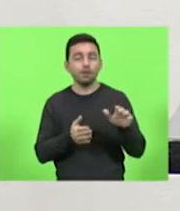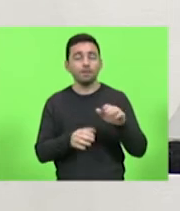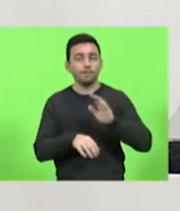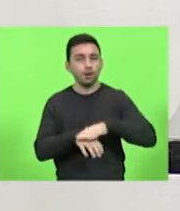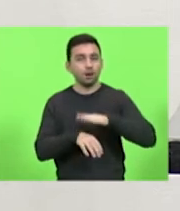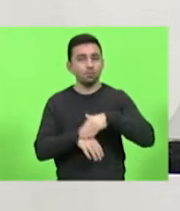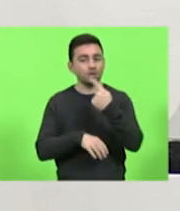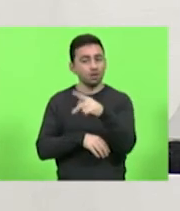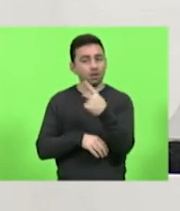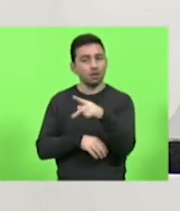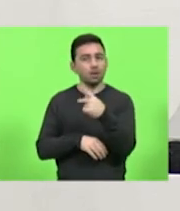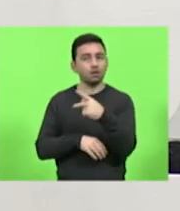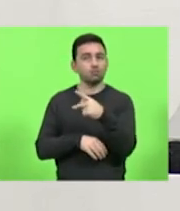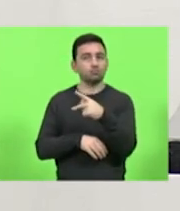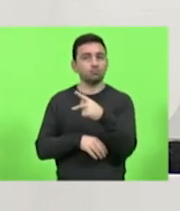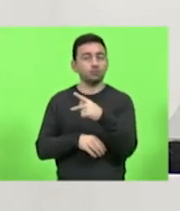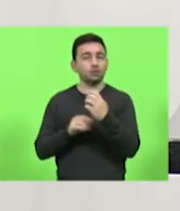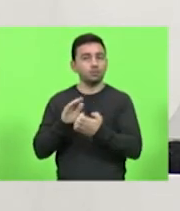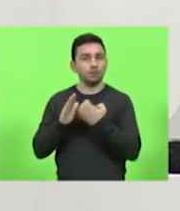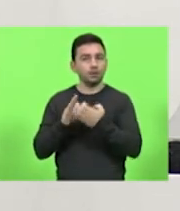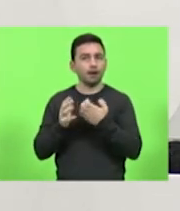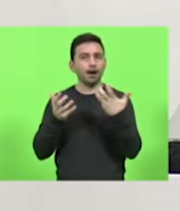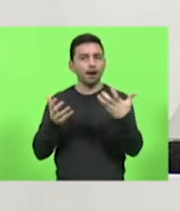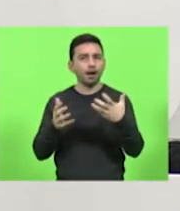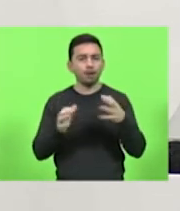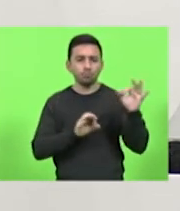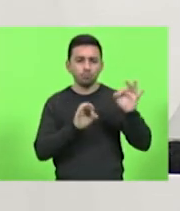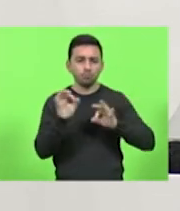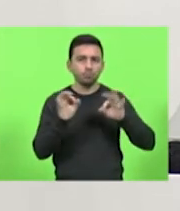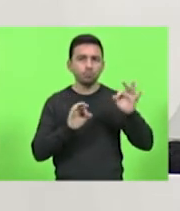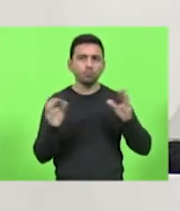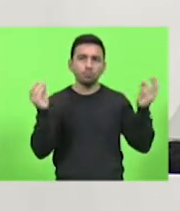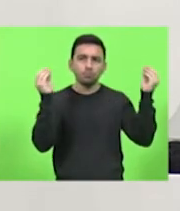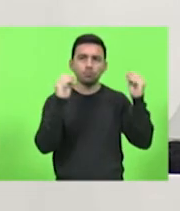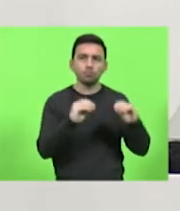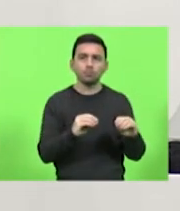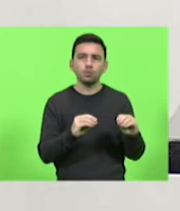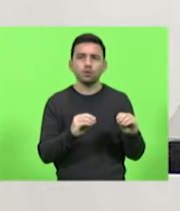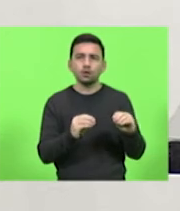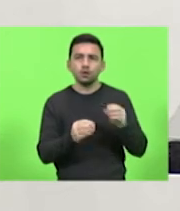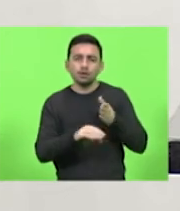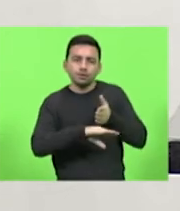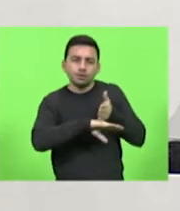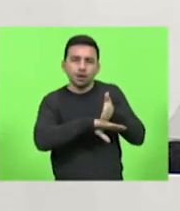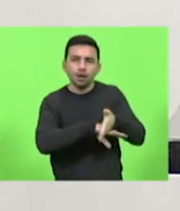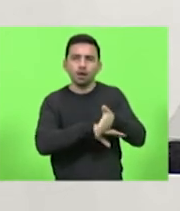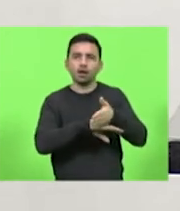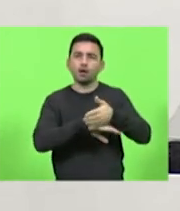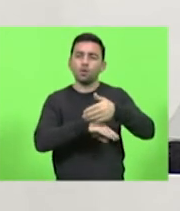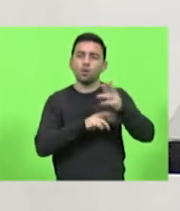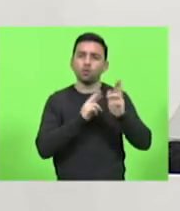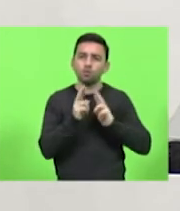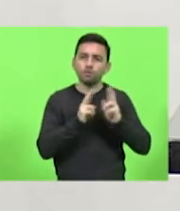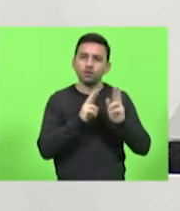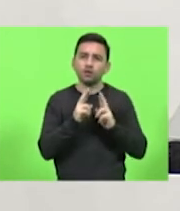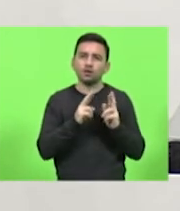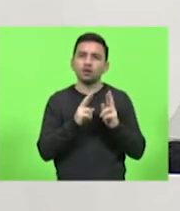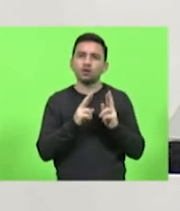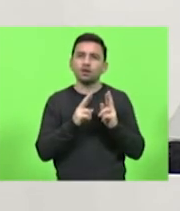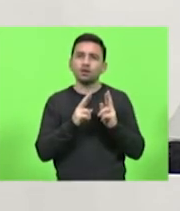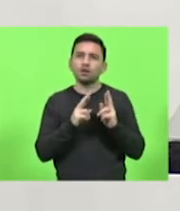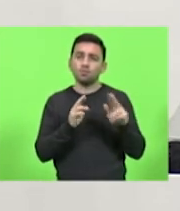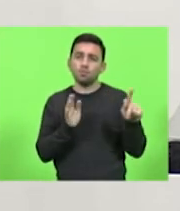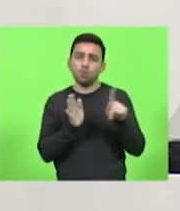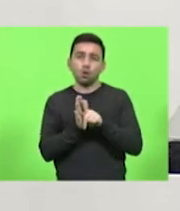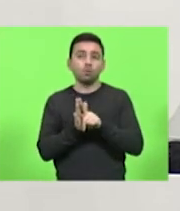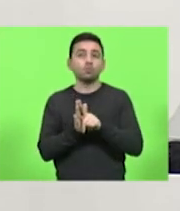empresas, que querem fazer suas instalações com acesso a rodovias, que são do Estado,